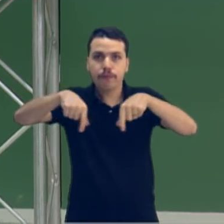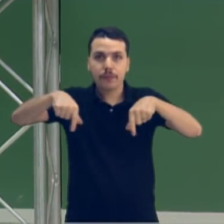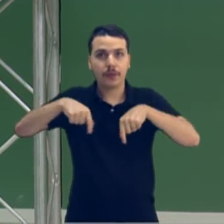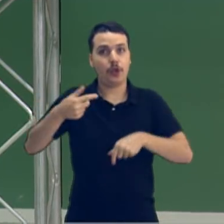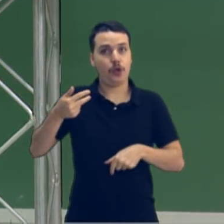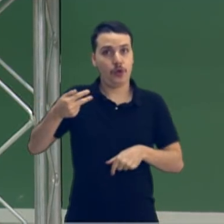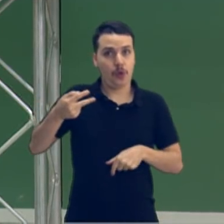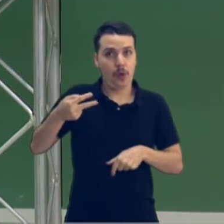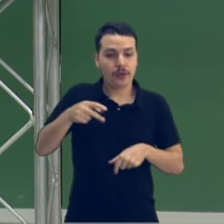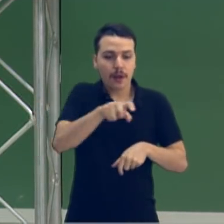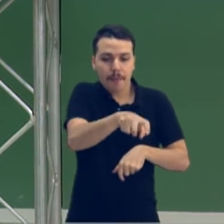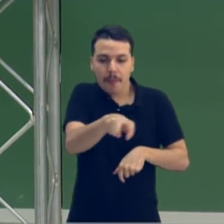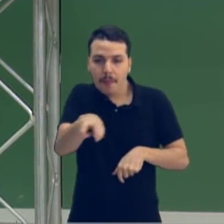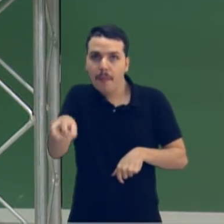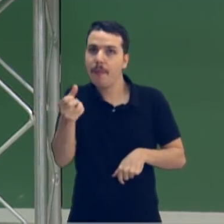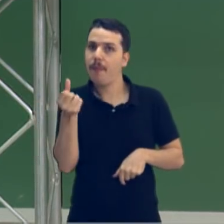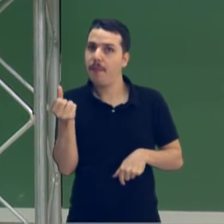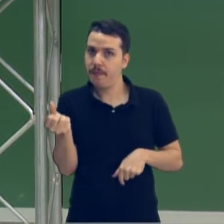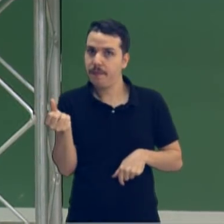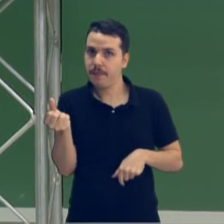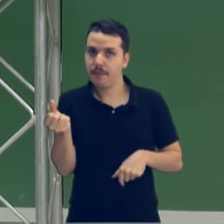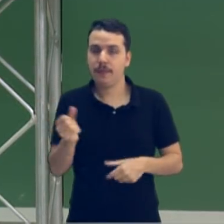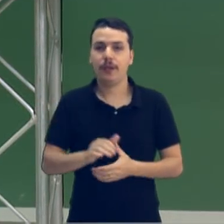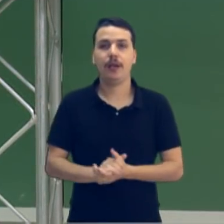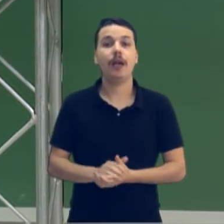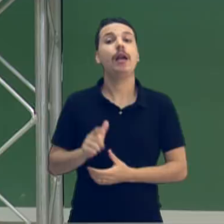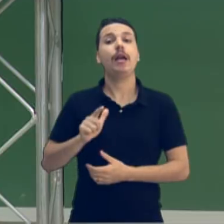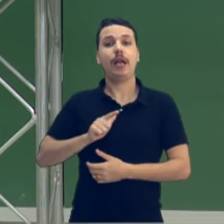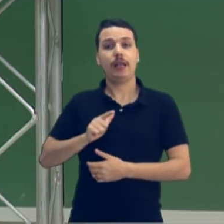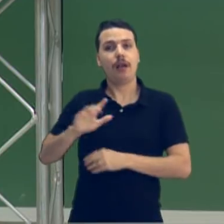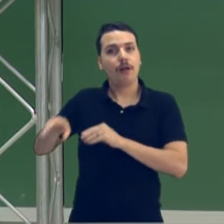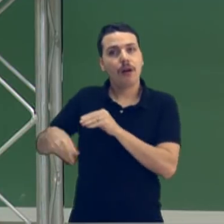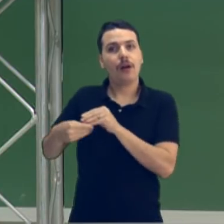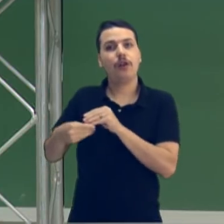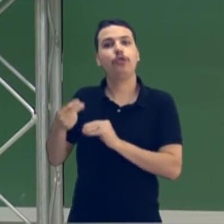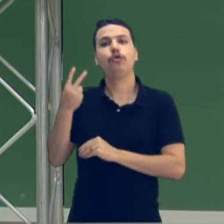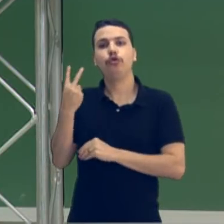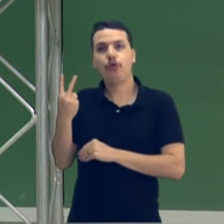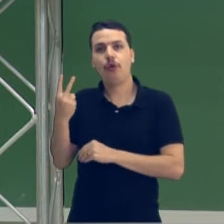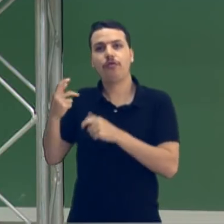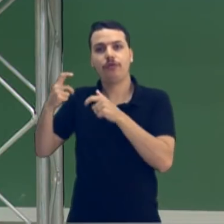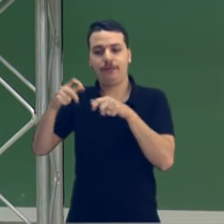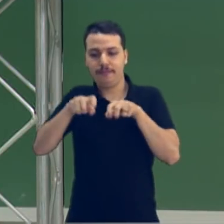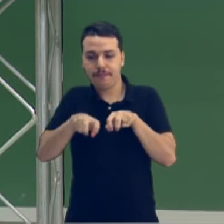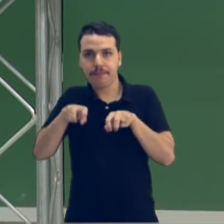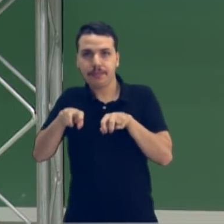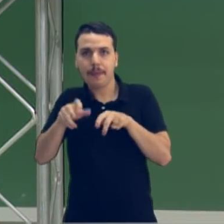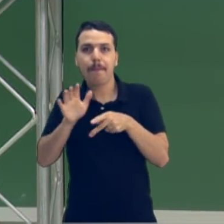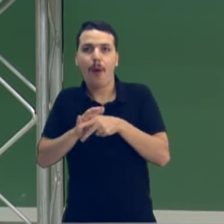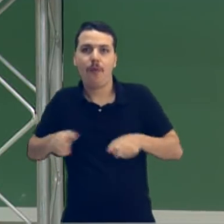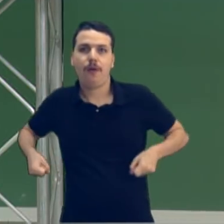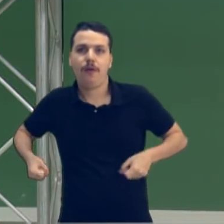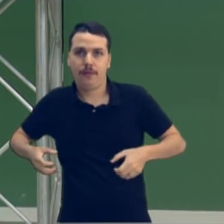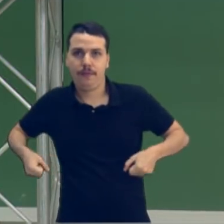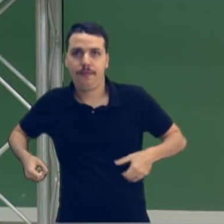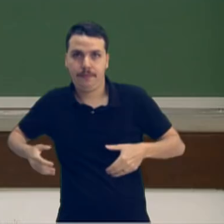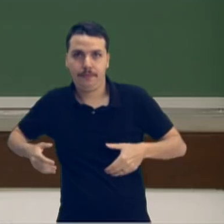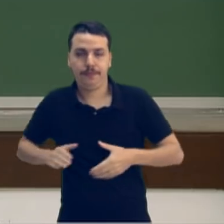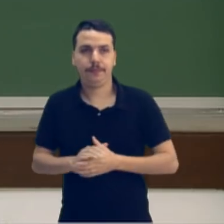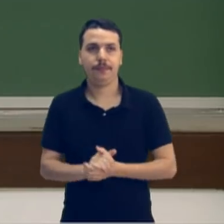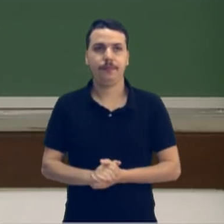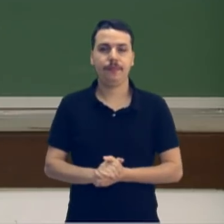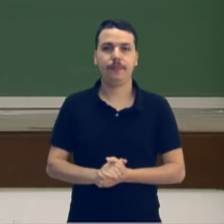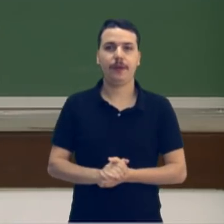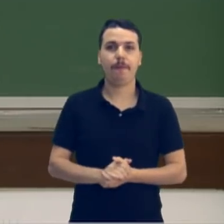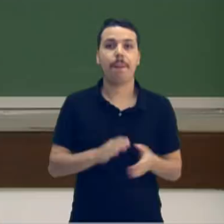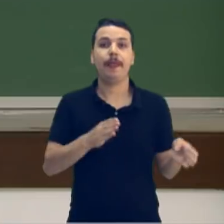que possui 2 lugares para cadeirante. Então, lembra lá, cinema 2. Vamos ao cinema 3.